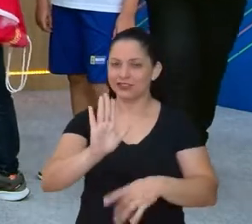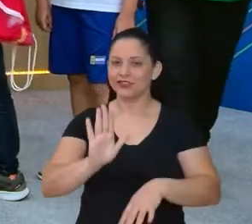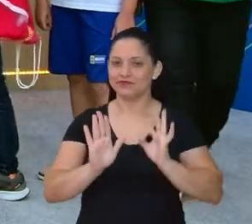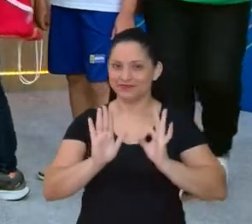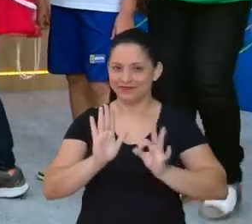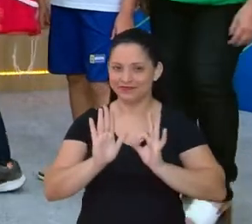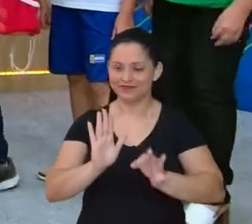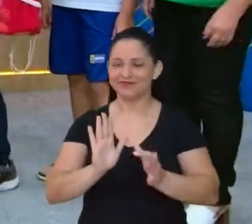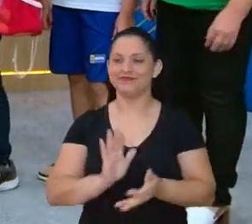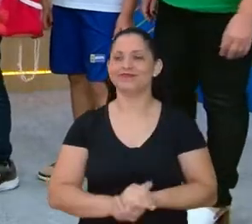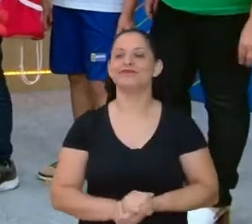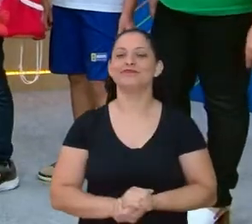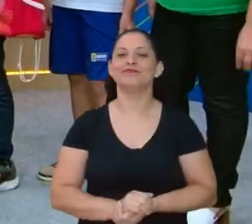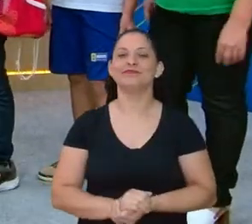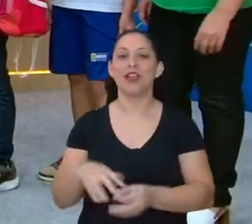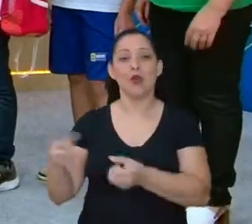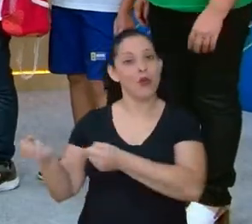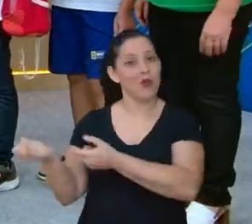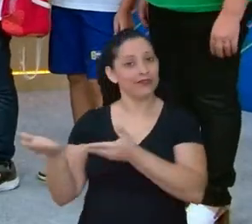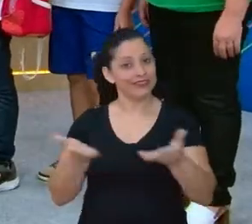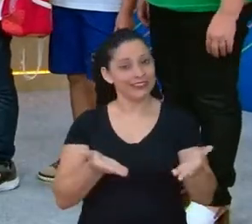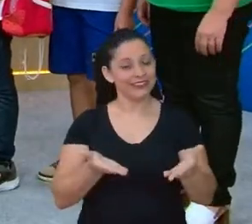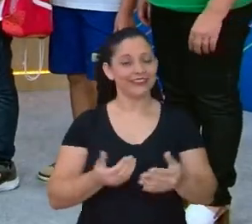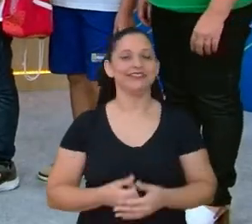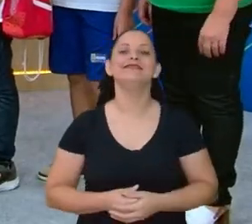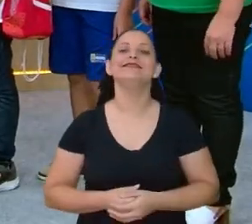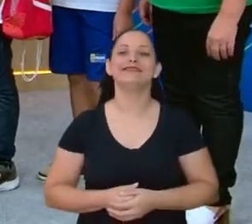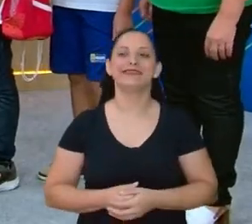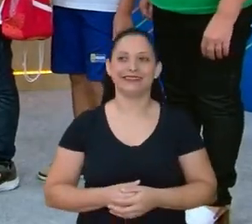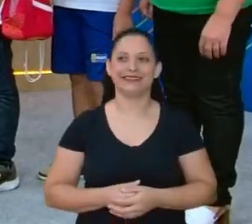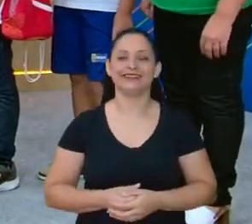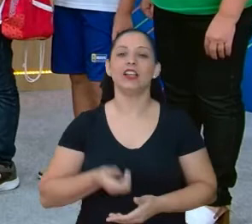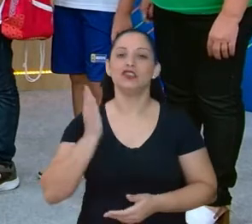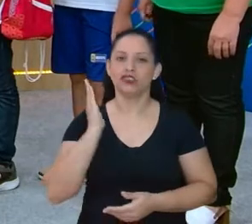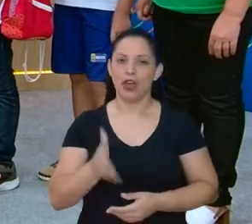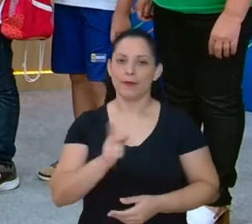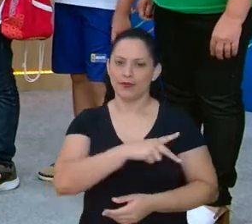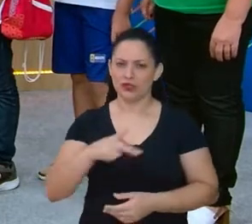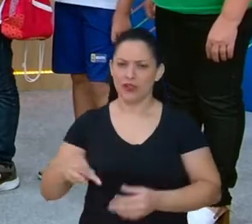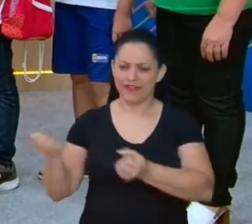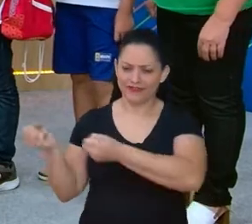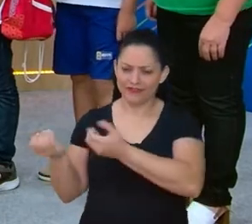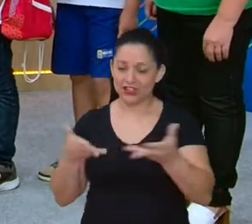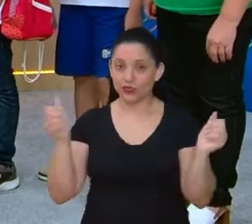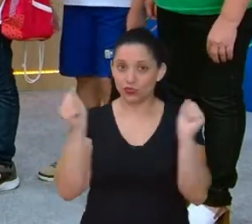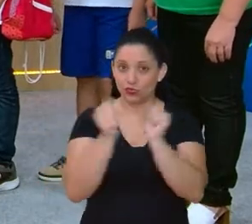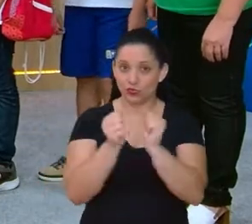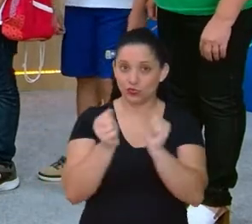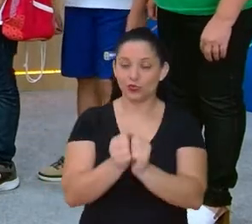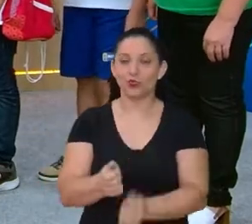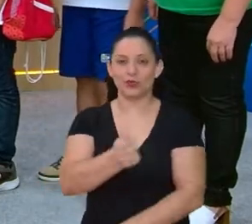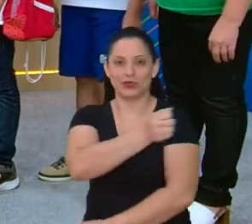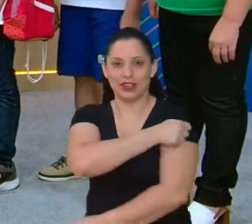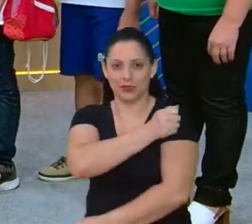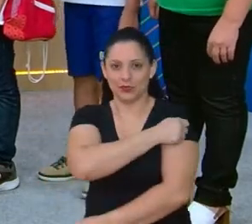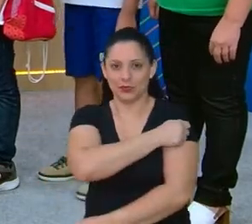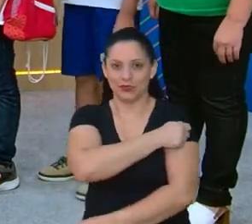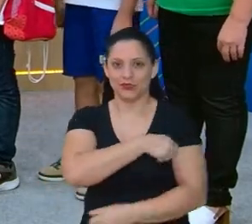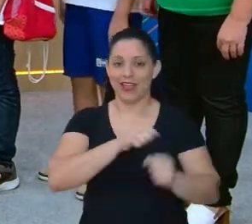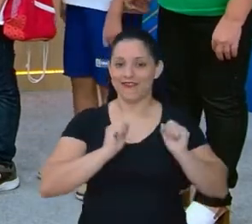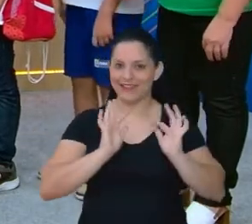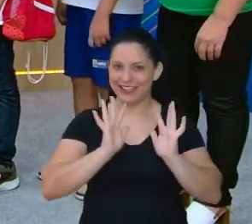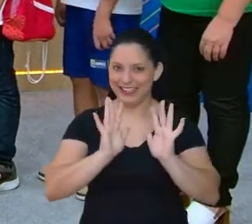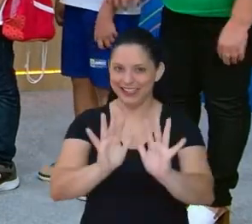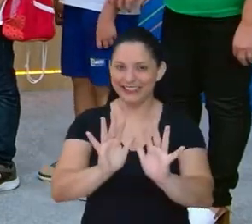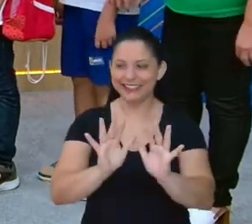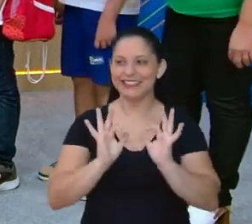Isabel? Podemos trazer depois para mostrar. Já fiz, professora Verônica já está convidada para voltar aqui com todos vocês. Esse vem sim. Ai,